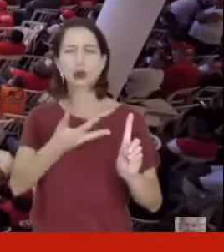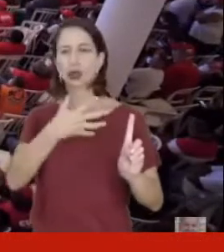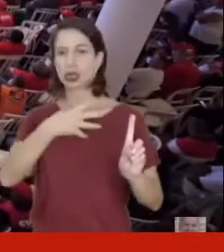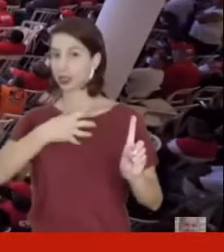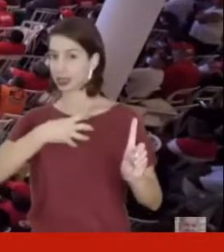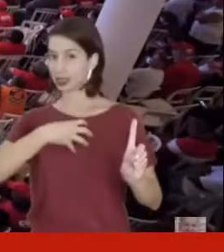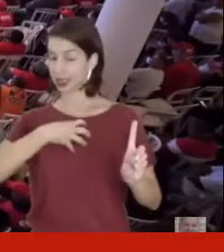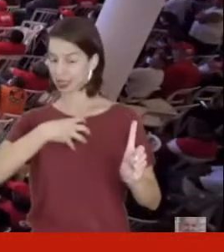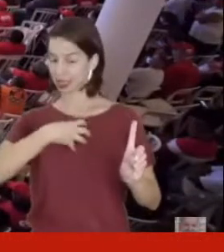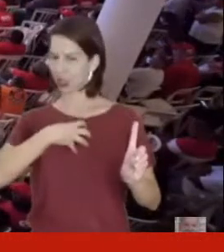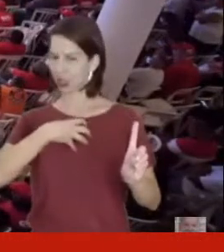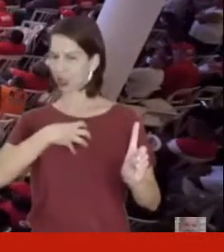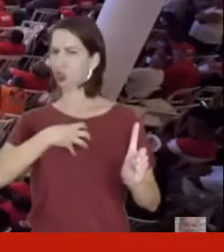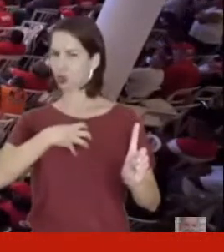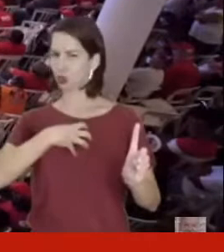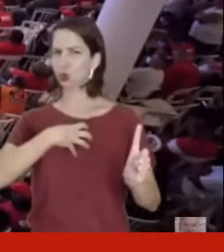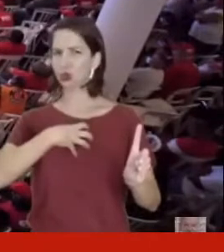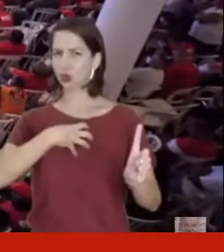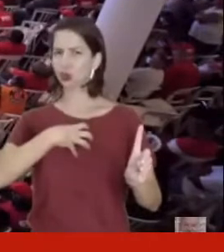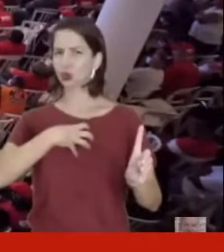eu precisaria